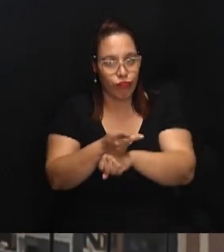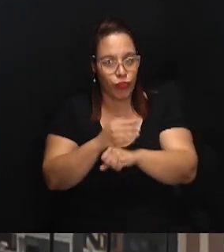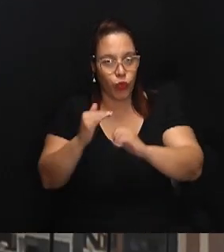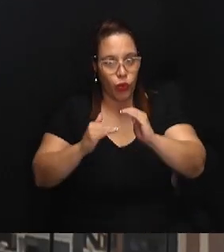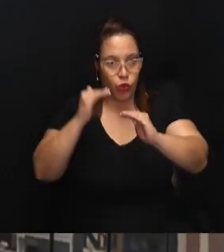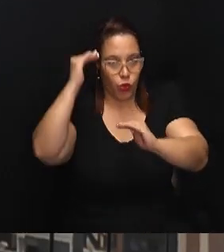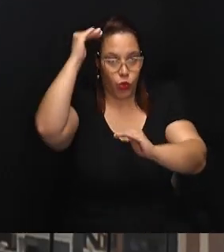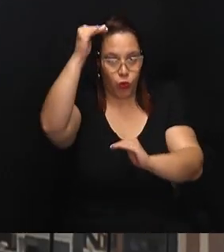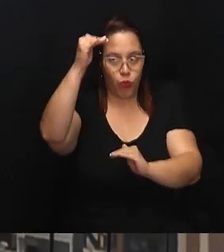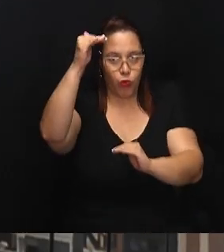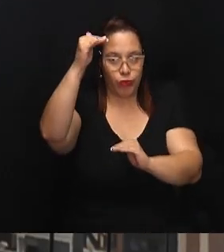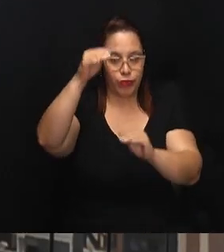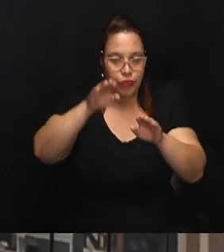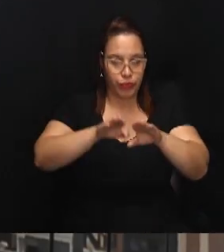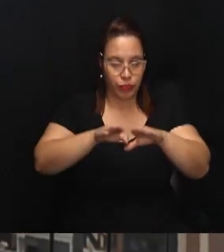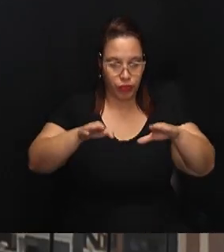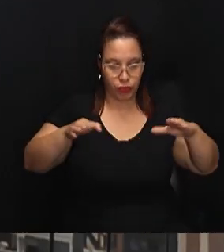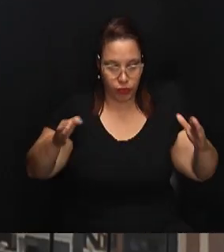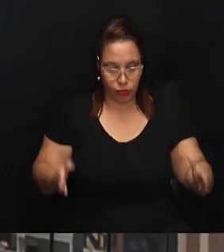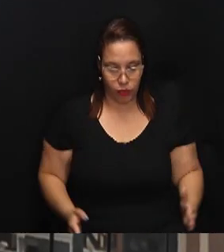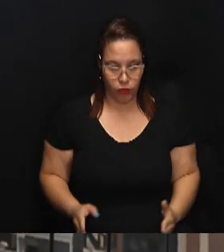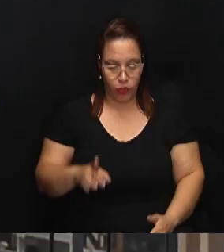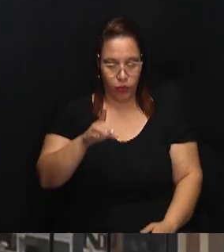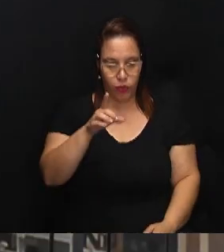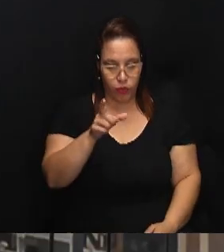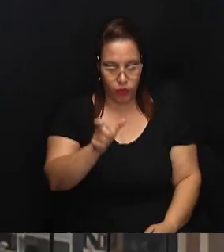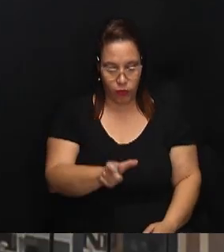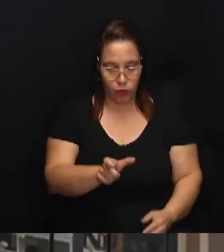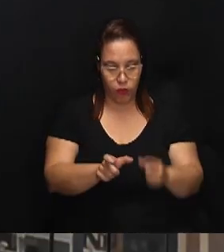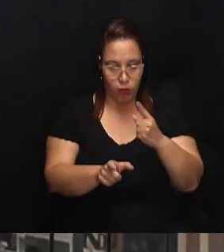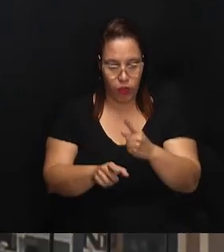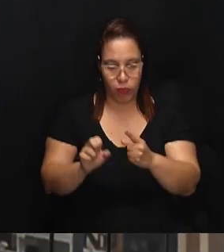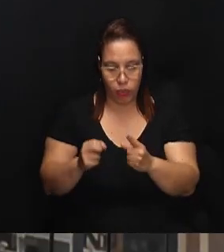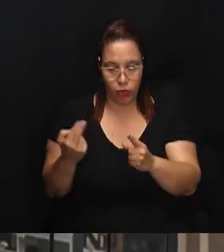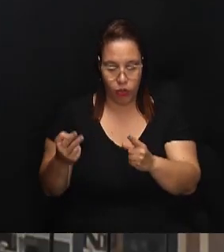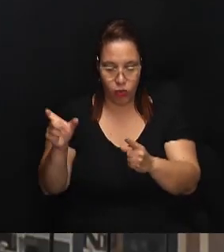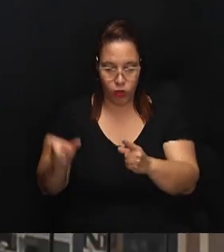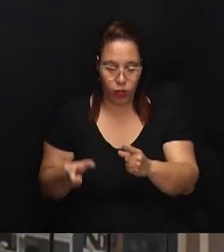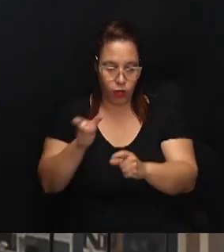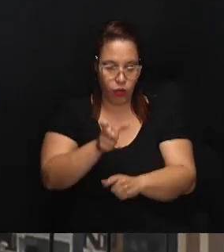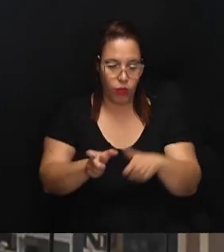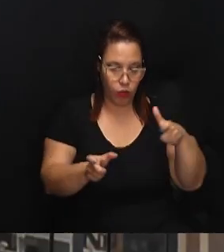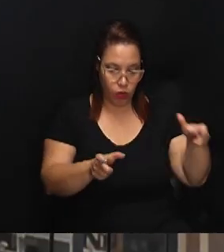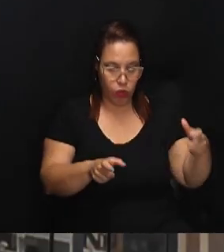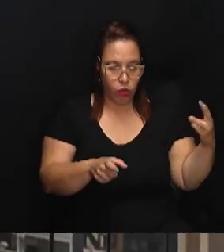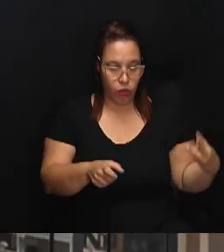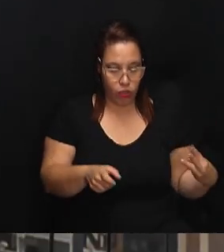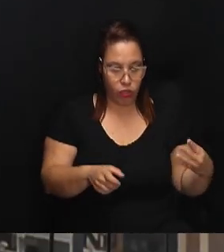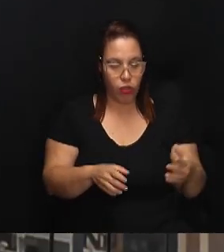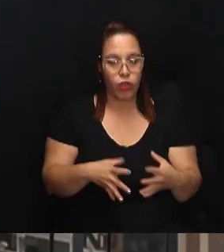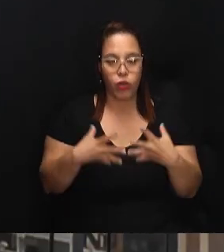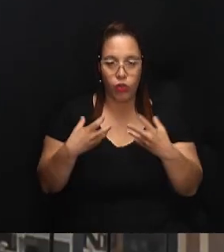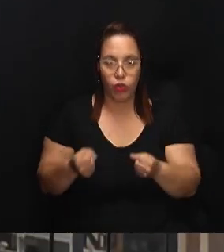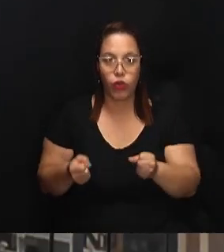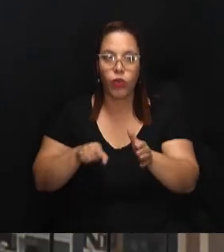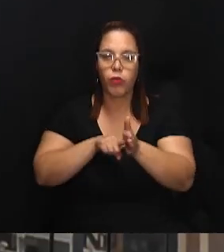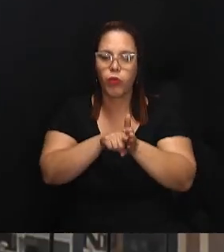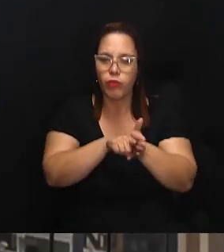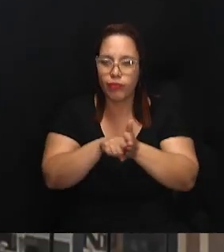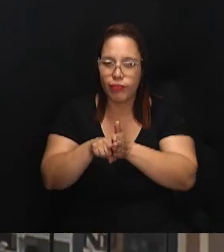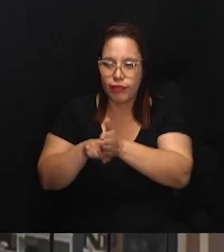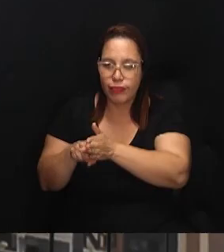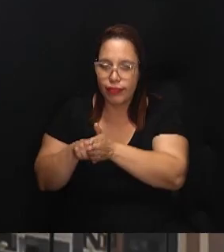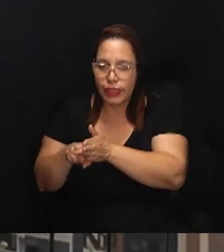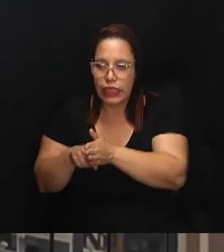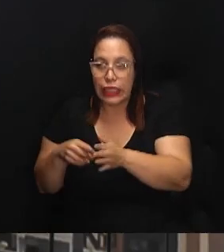almejar o topo do pódio, né? Mas muito mais do que um resultado, um primeiro, segundo lugar, os dados coletados